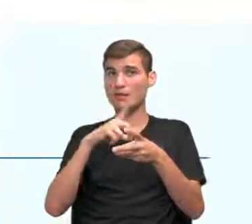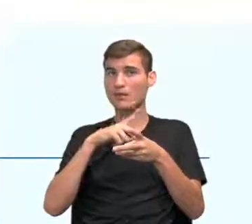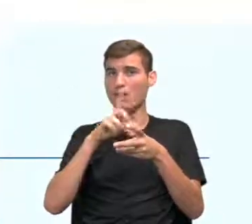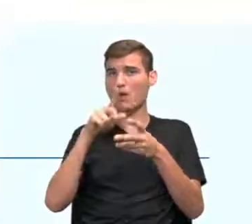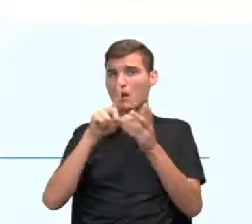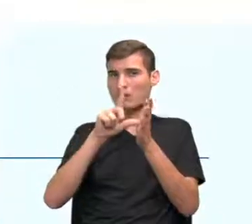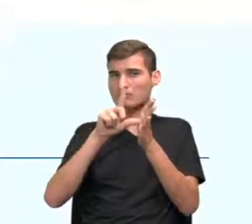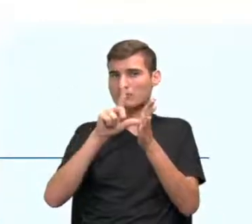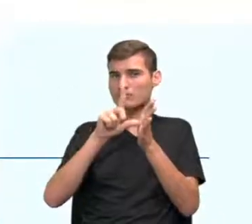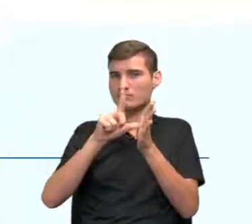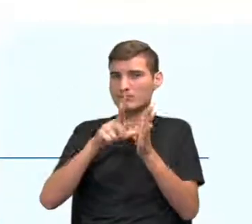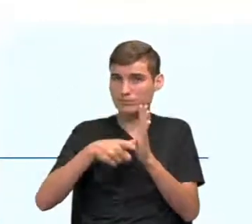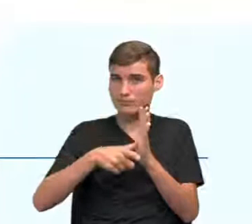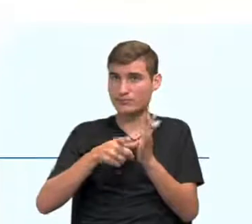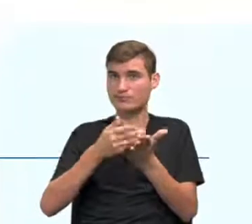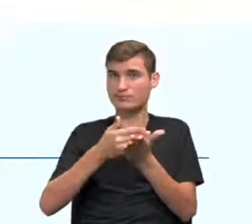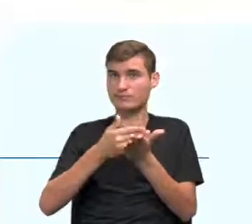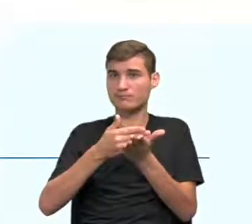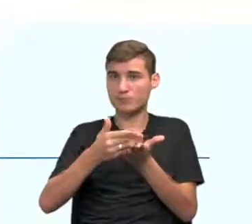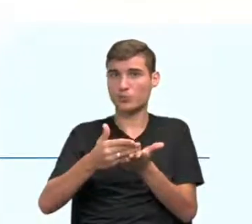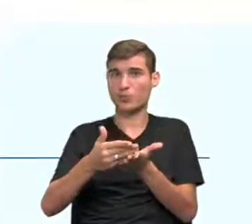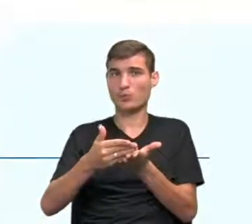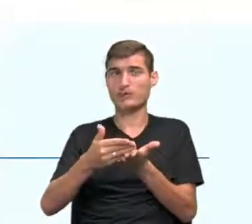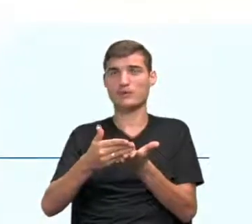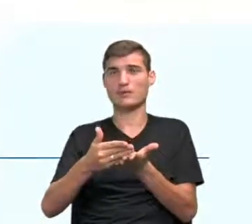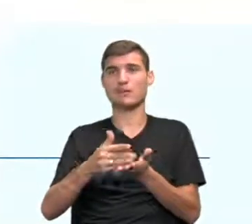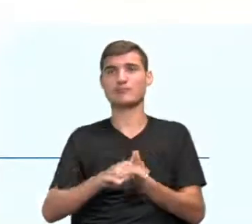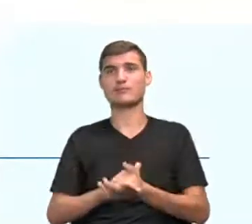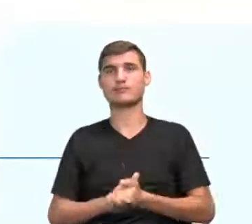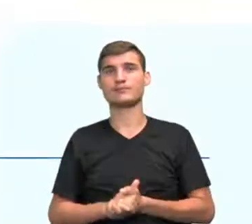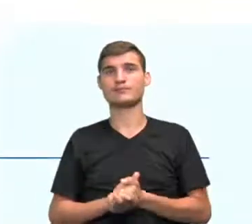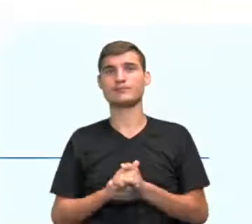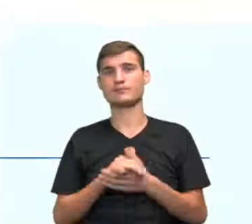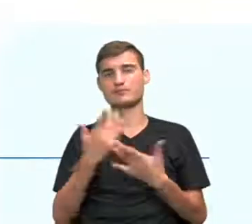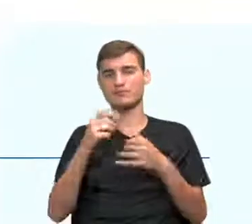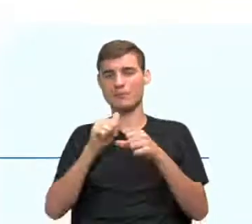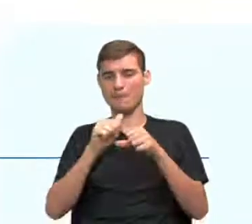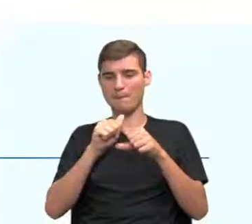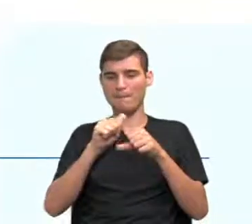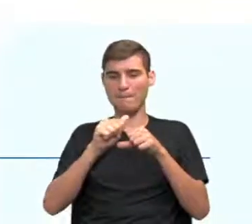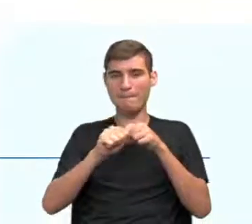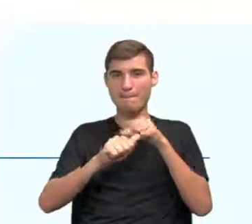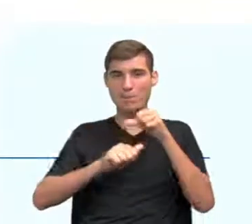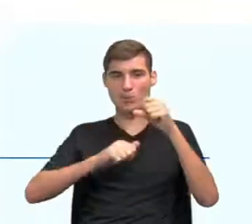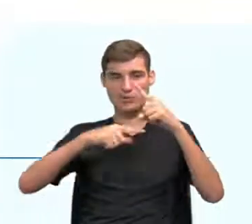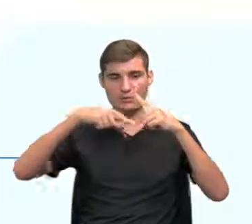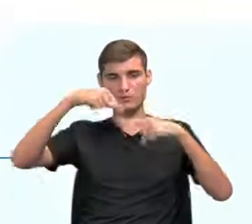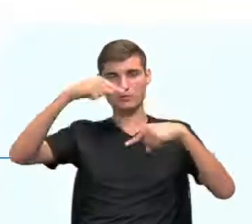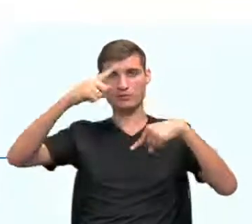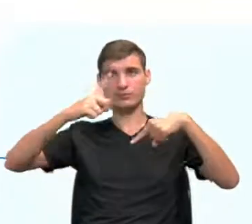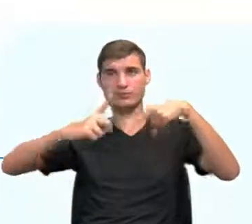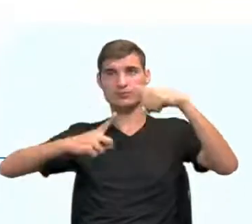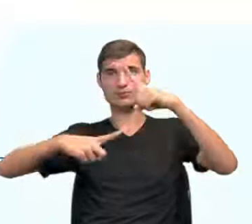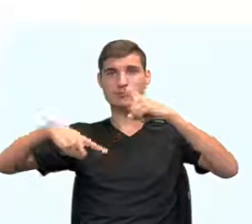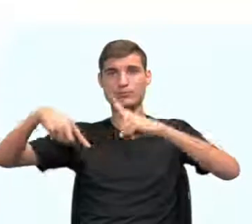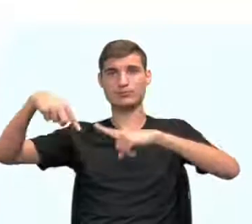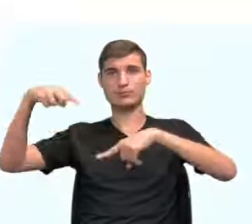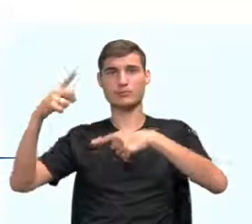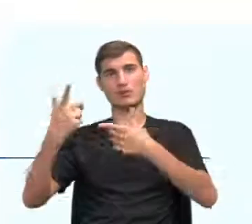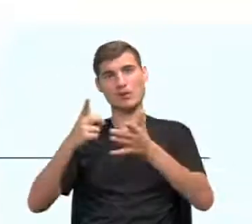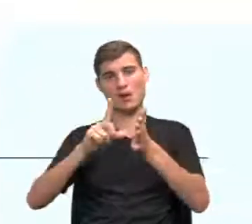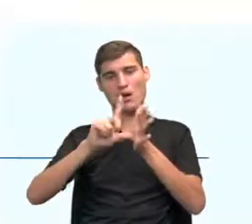atraso determinado aqui, e conforme vai mudando a amplitude da minha informação, esse atraso,